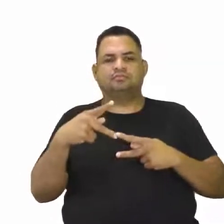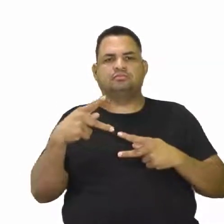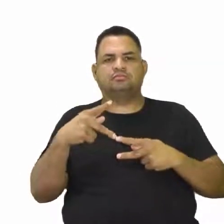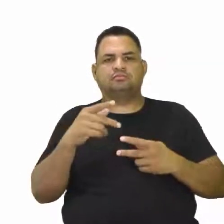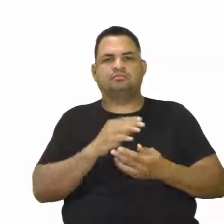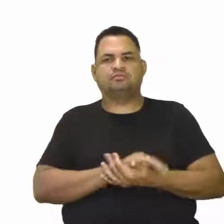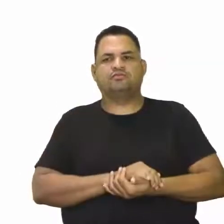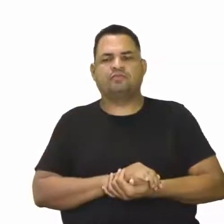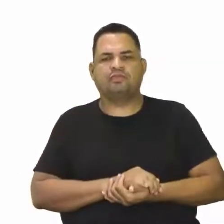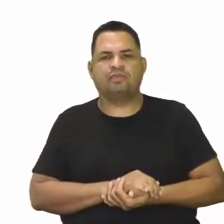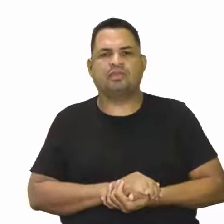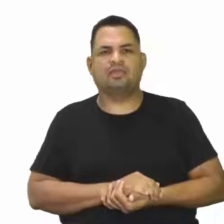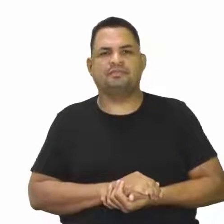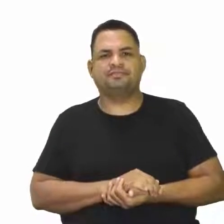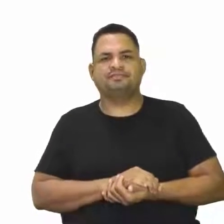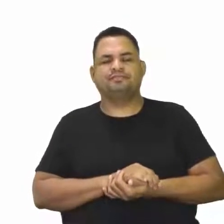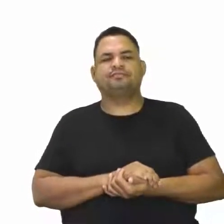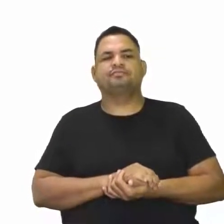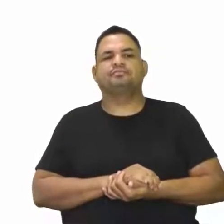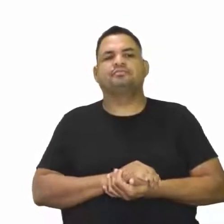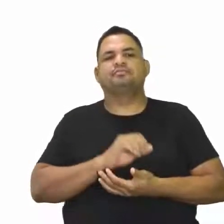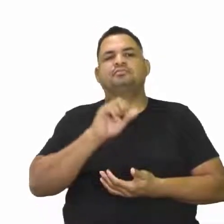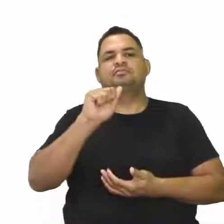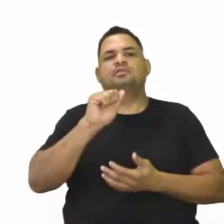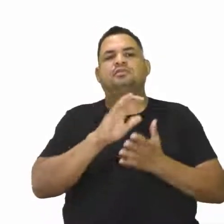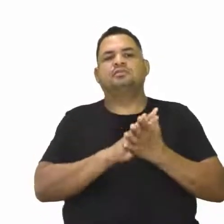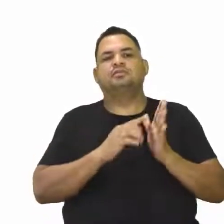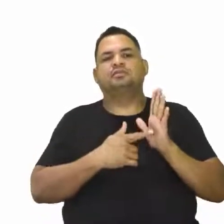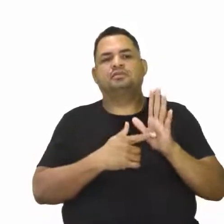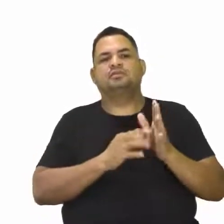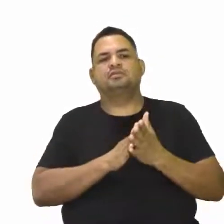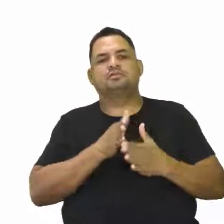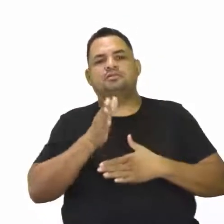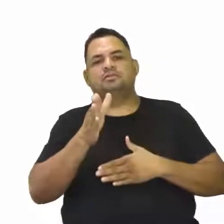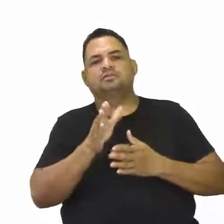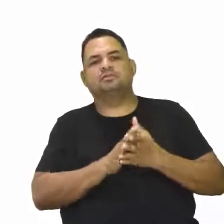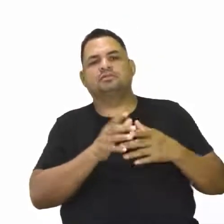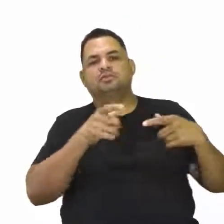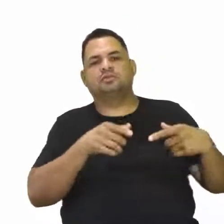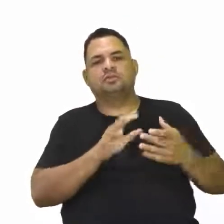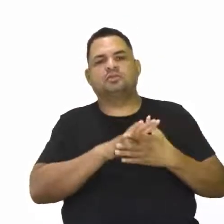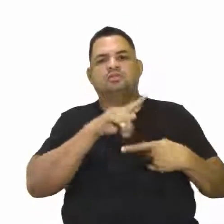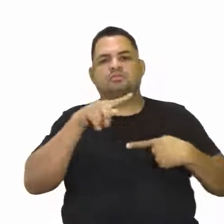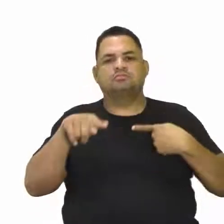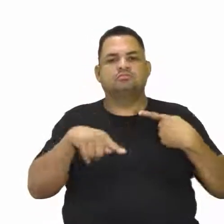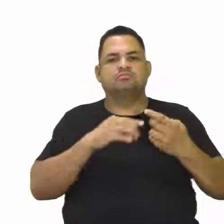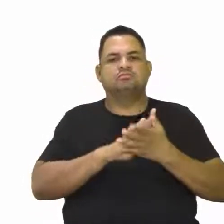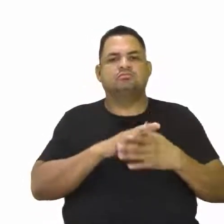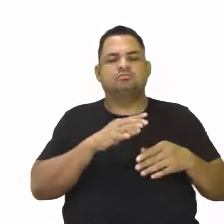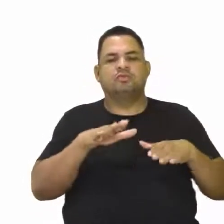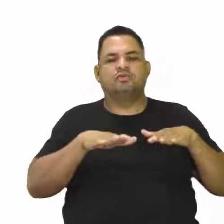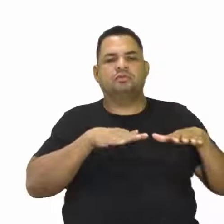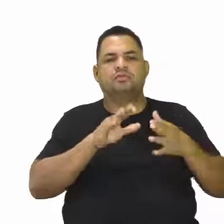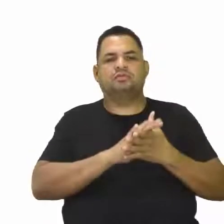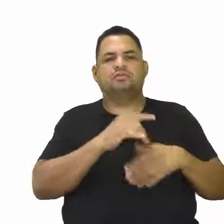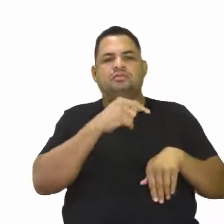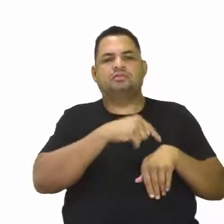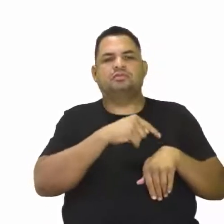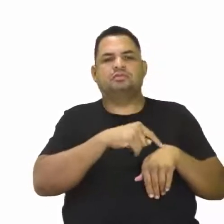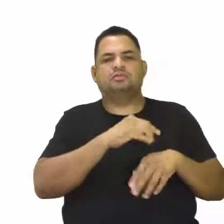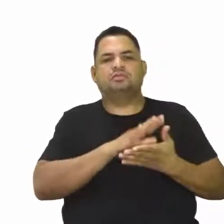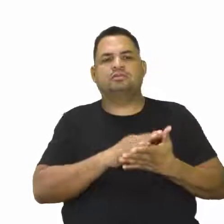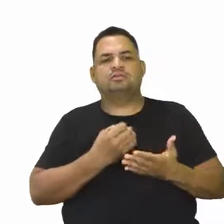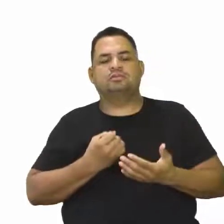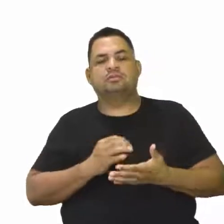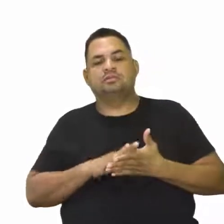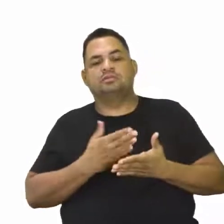preposições. O a, ele vai expressar direção, lugar, modo, finalidade, movimento e tempo. Vamos a